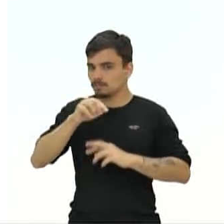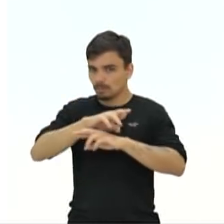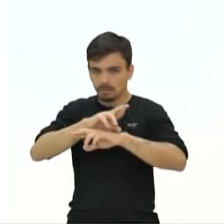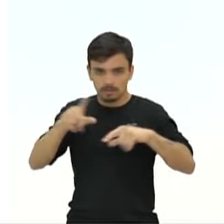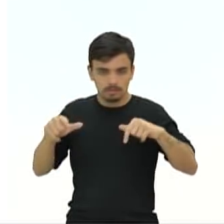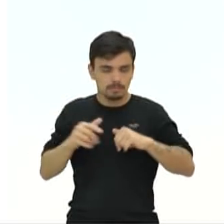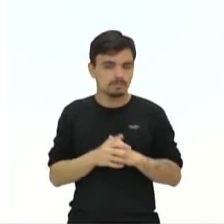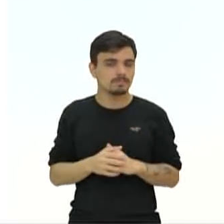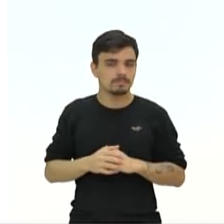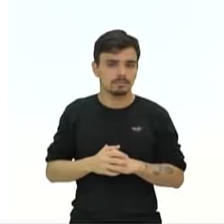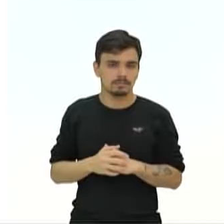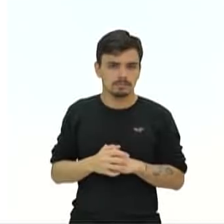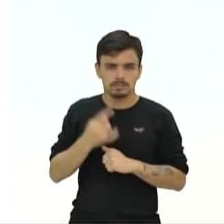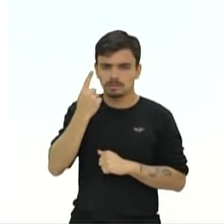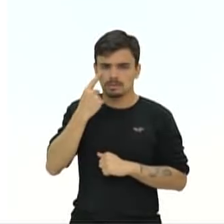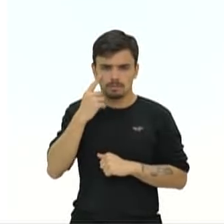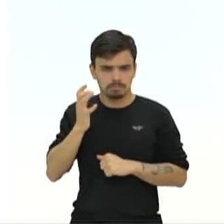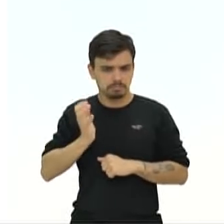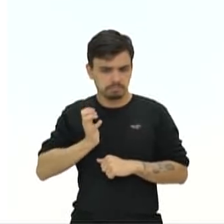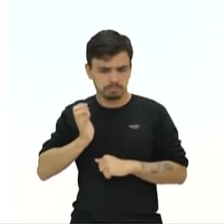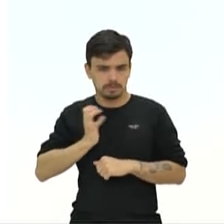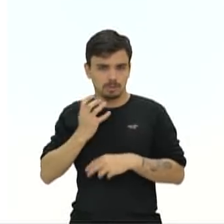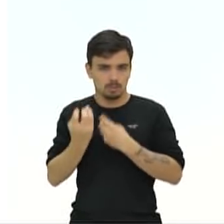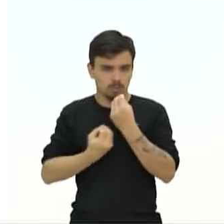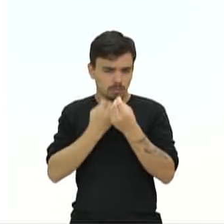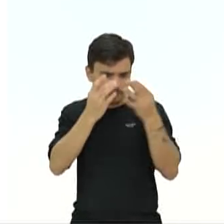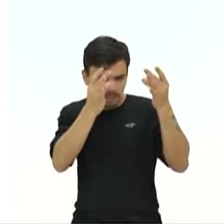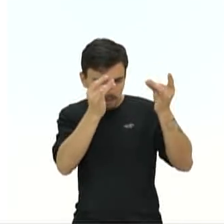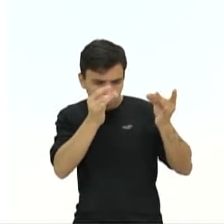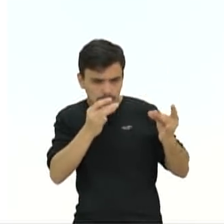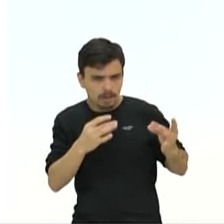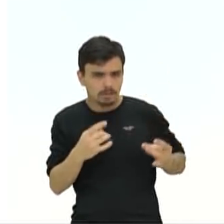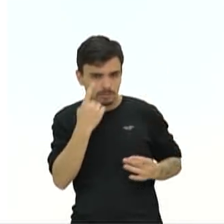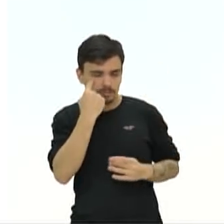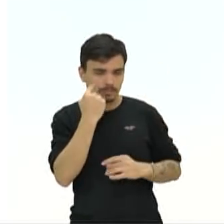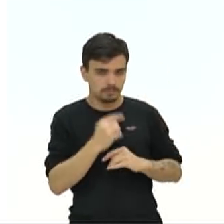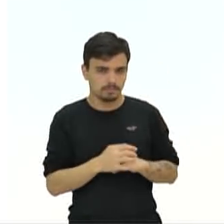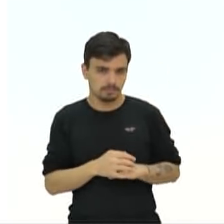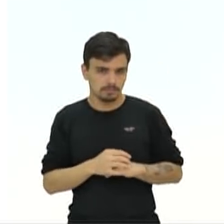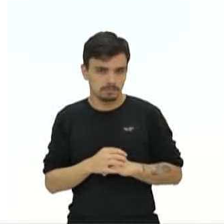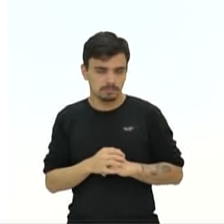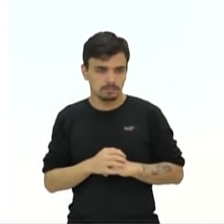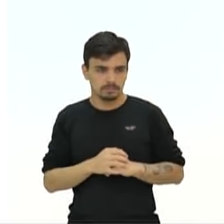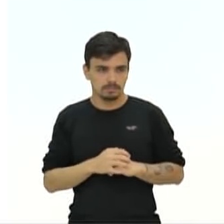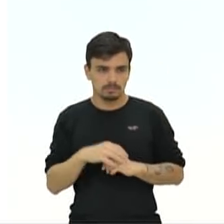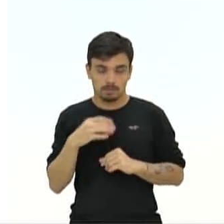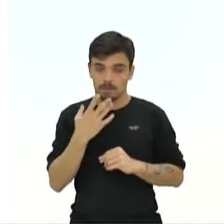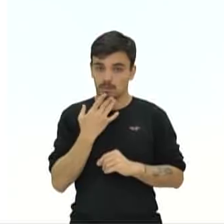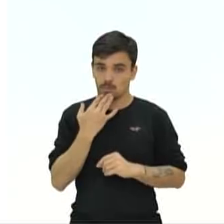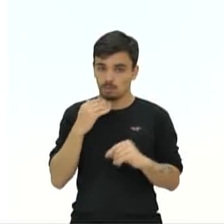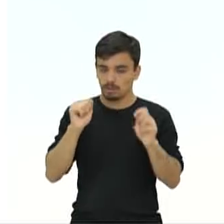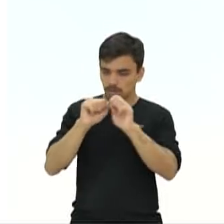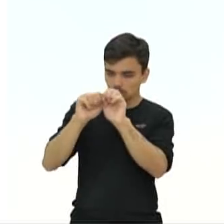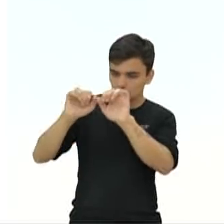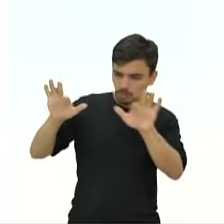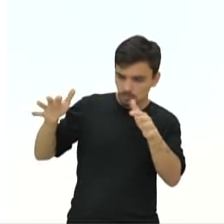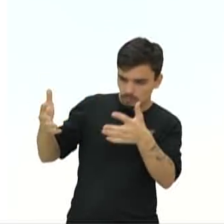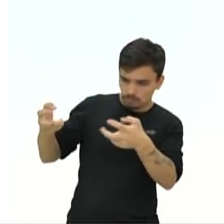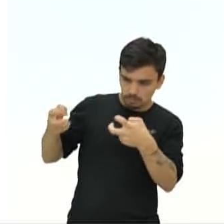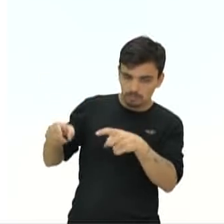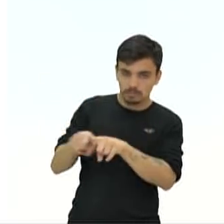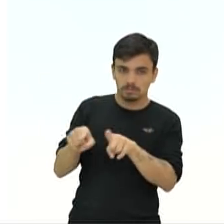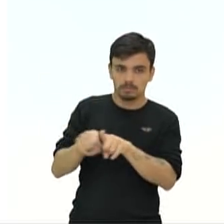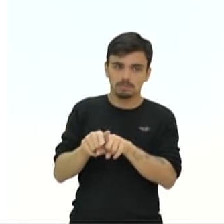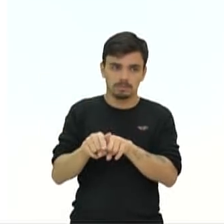diferente. Galerinha, olha a riqueza dos detalhes, tá? Olha, cores sóbrias, tá?